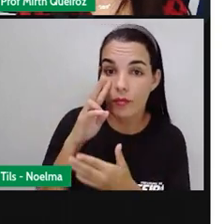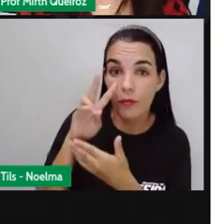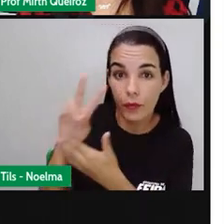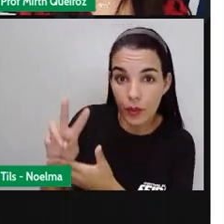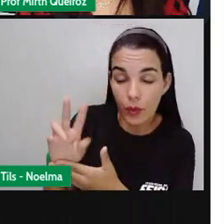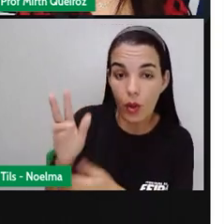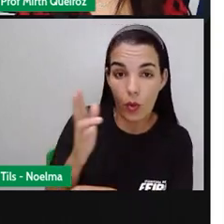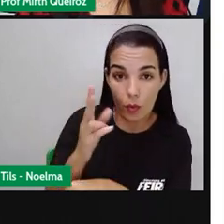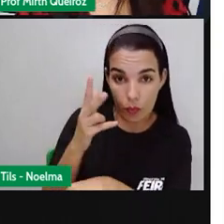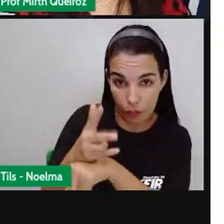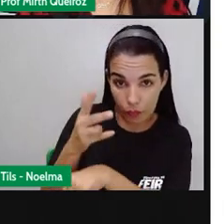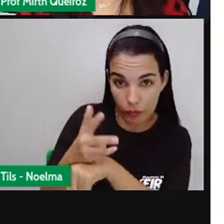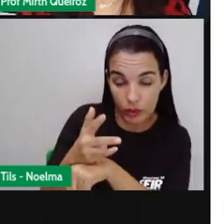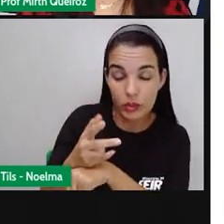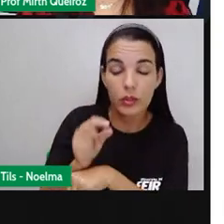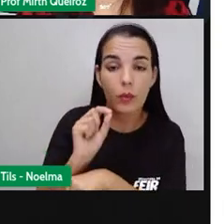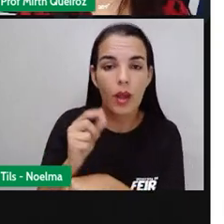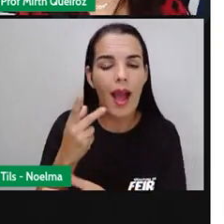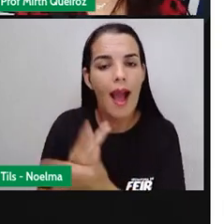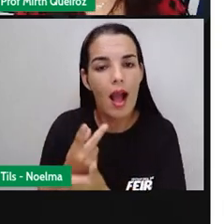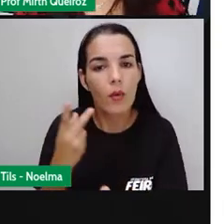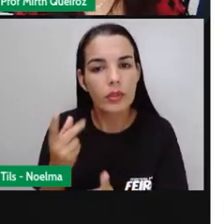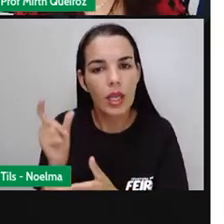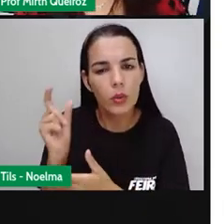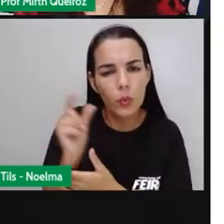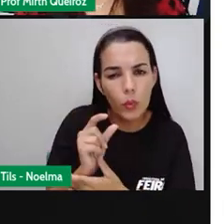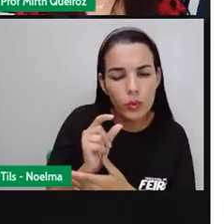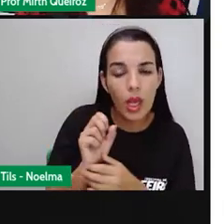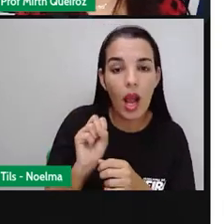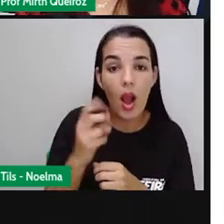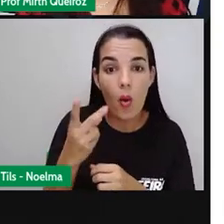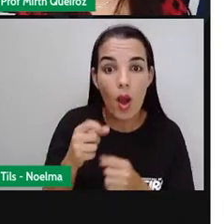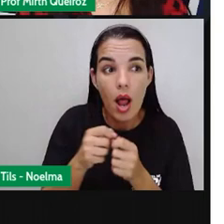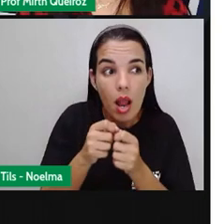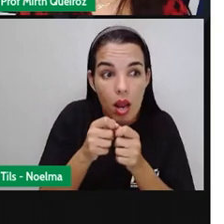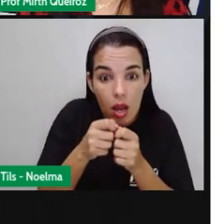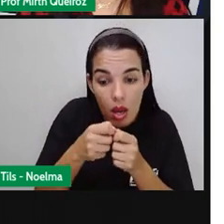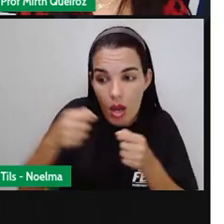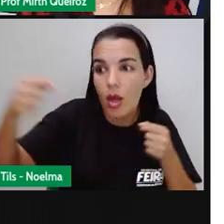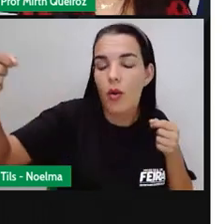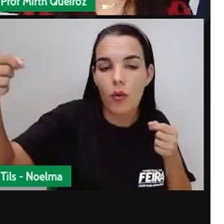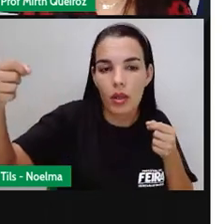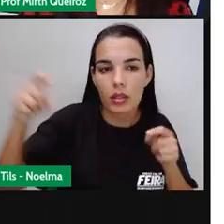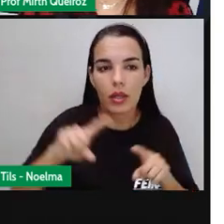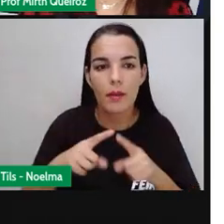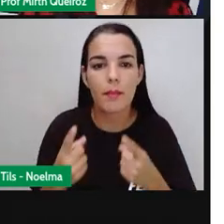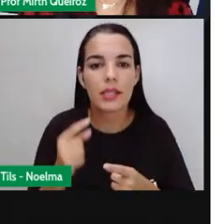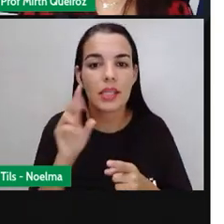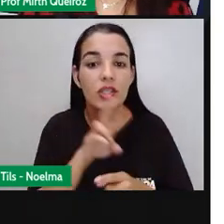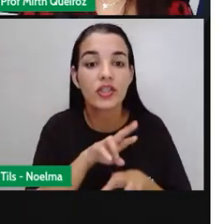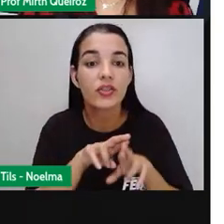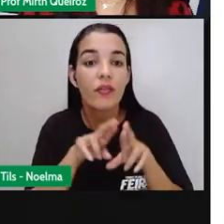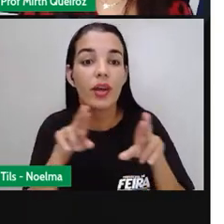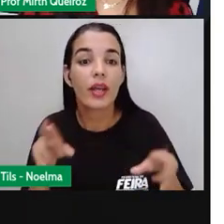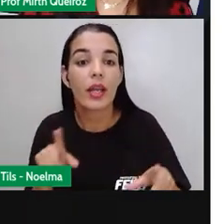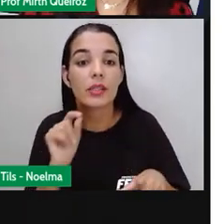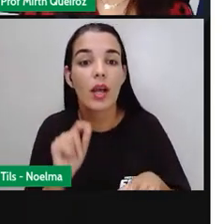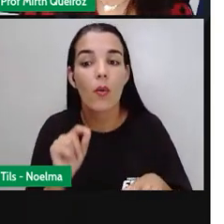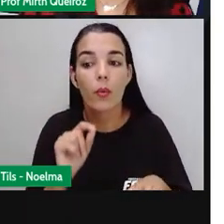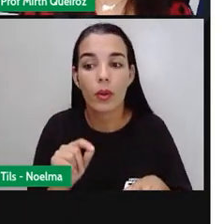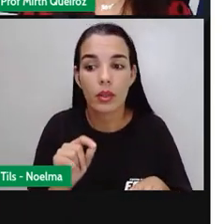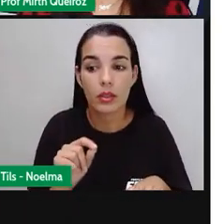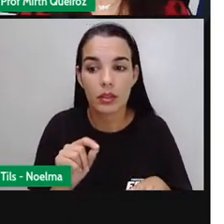aí no vídeo, né? Ocorre de forma curta ou de forma longa. A diferença é que na forma longa, a